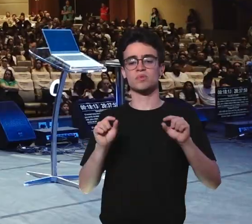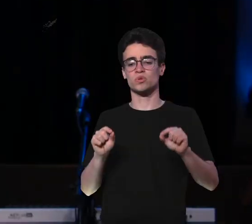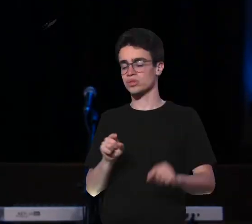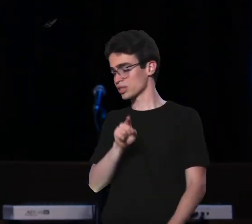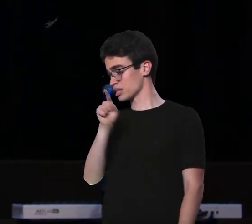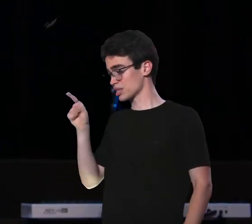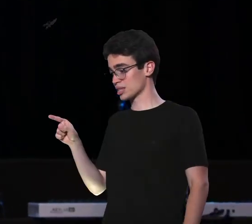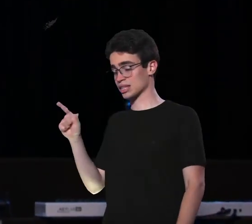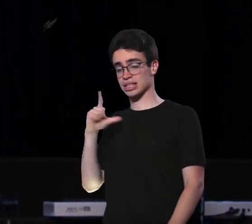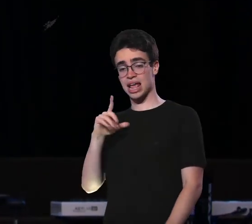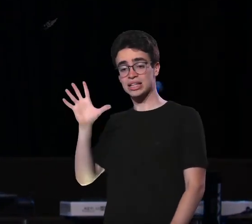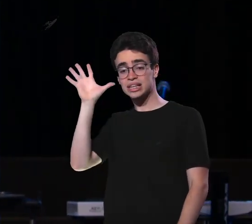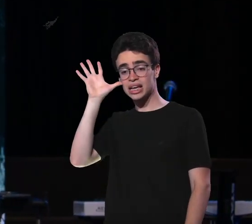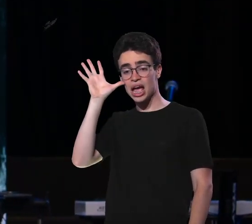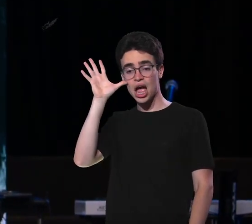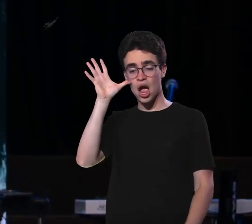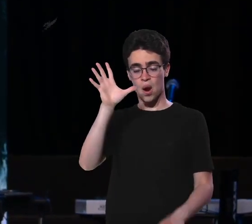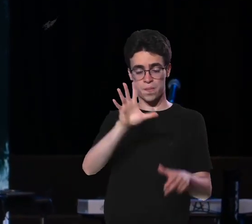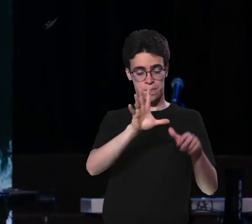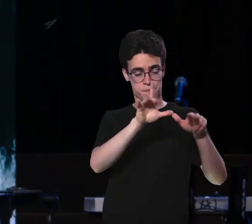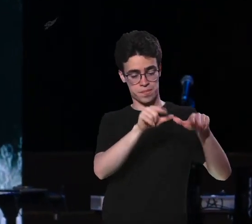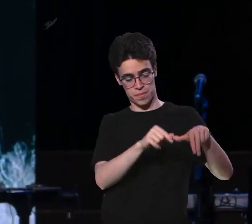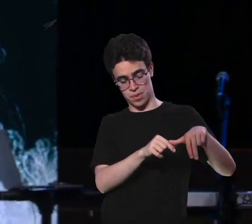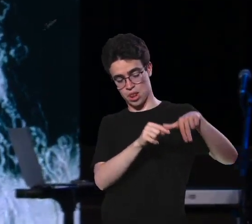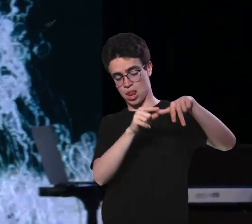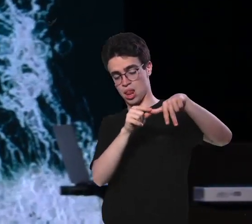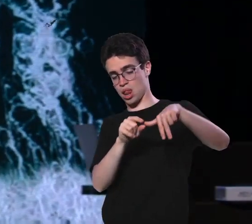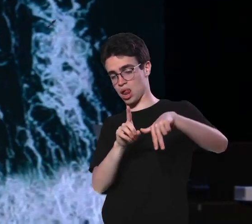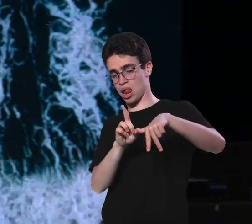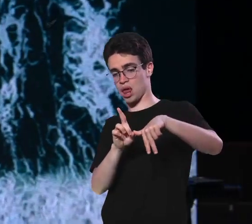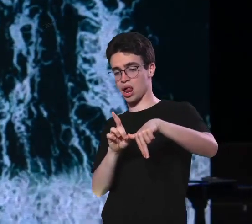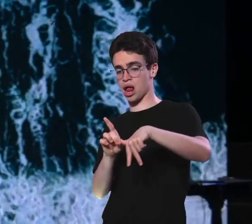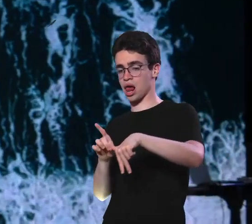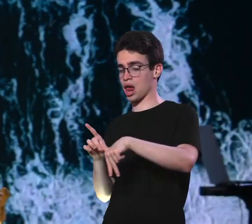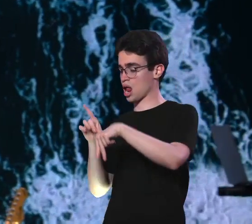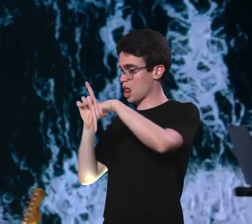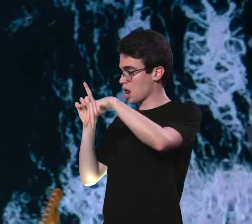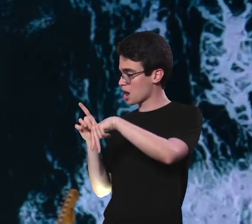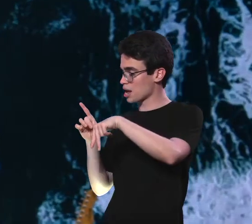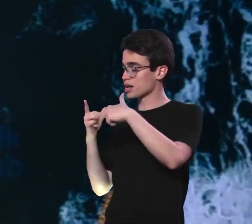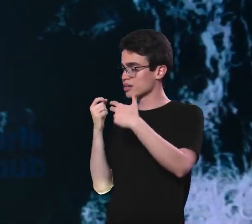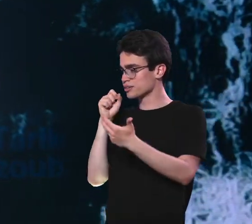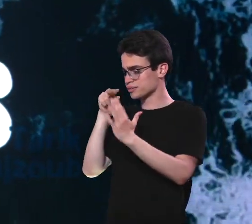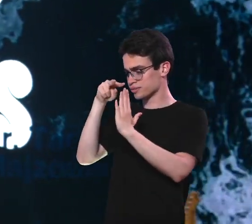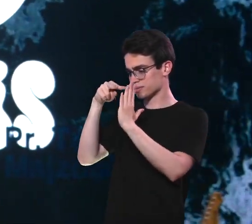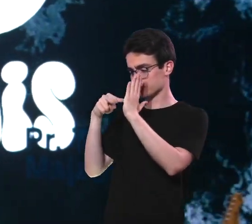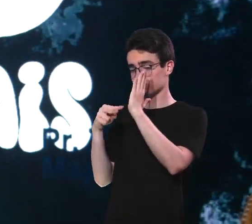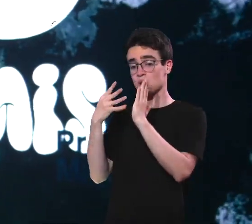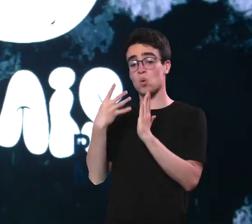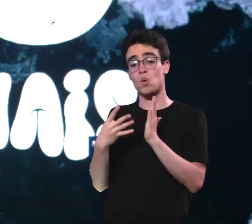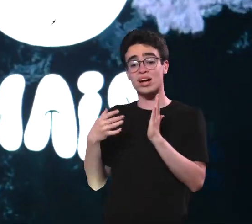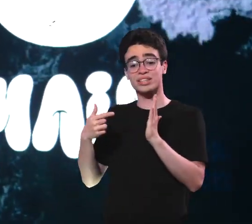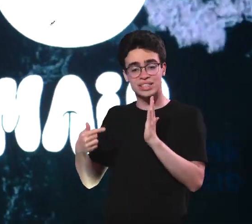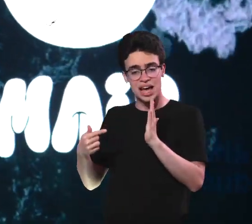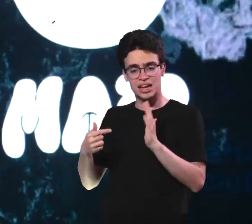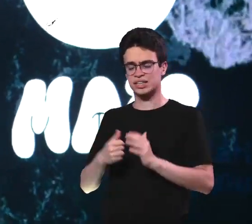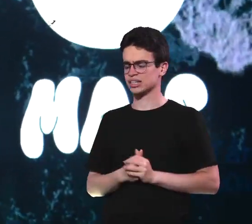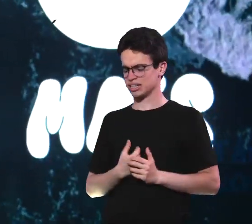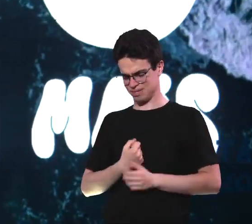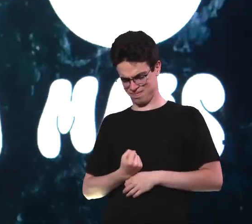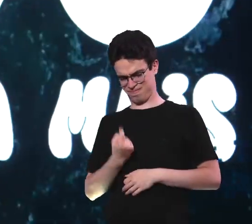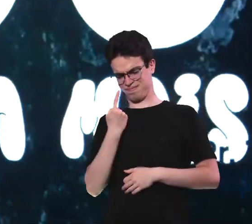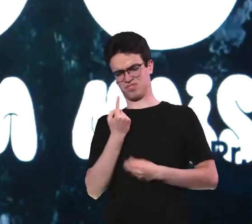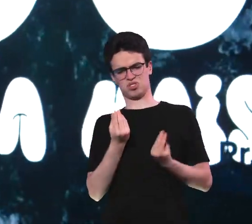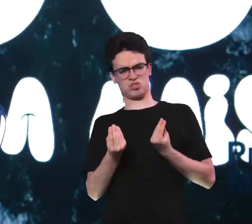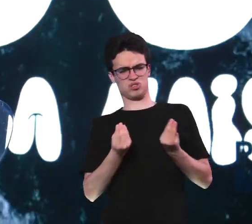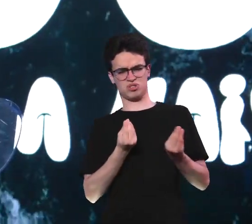Ezequiel para um lado do templo. E quando você começa a ler Ezequiel 47, você fica um pouco perdido, porque ele fica